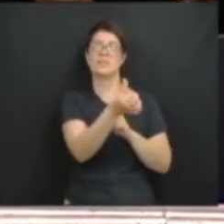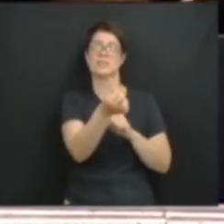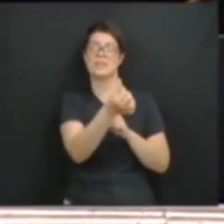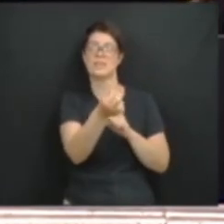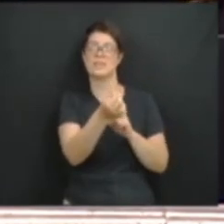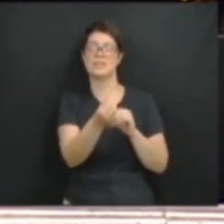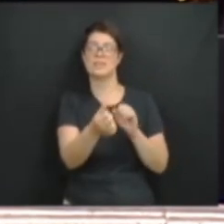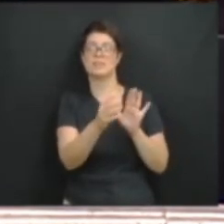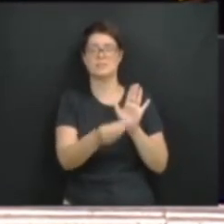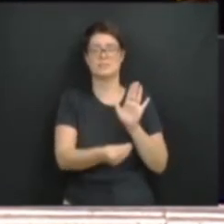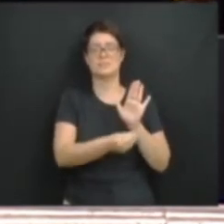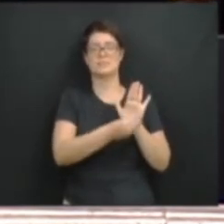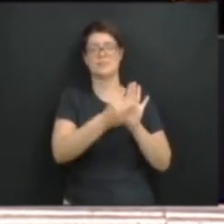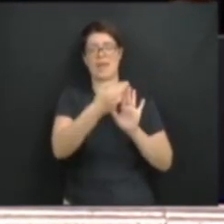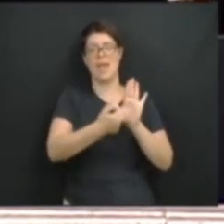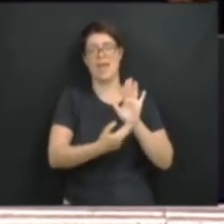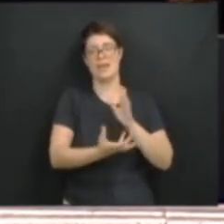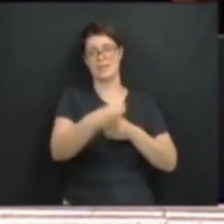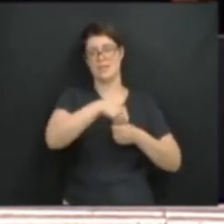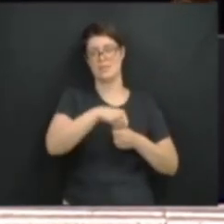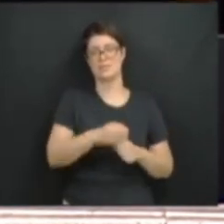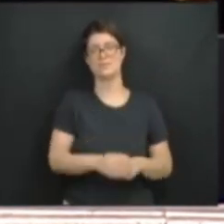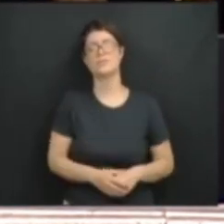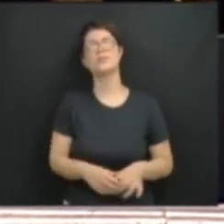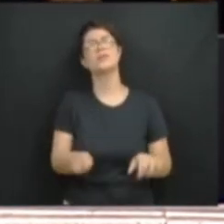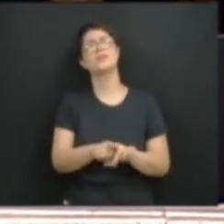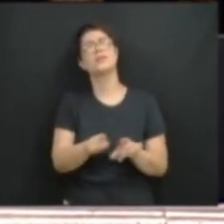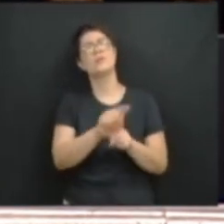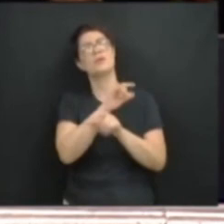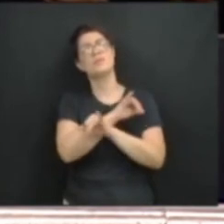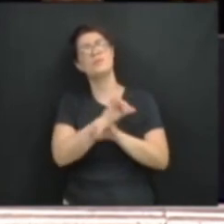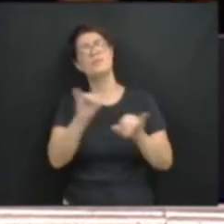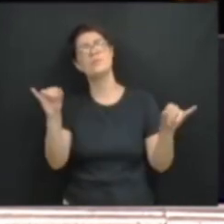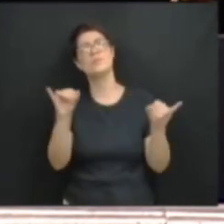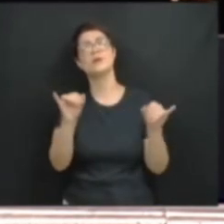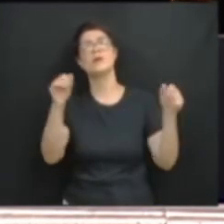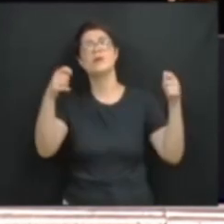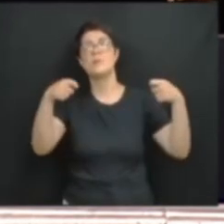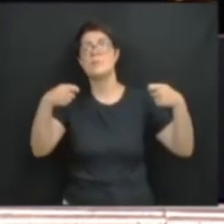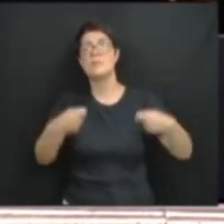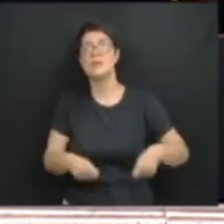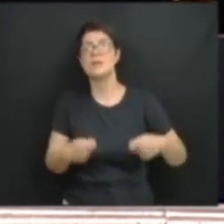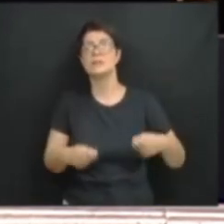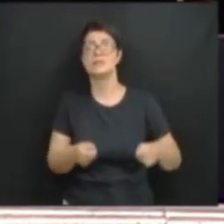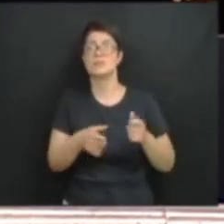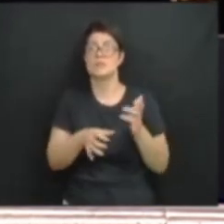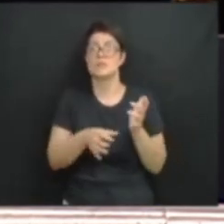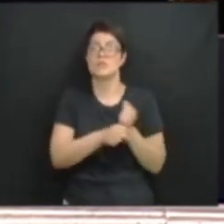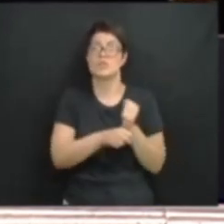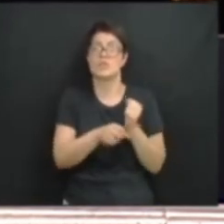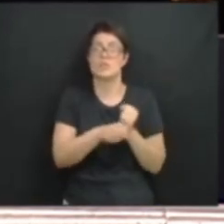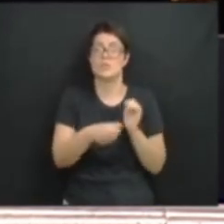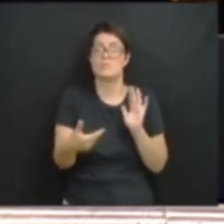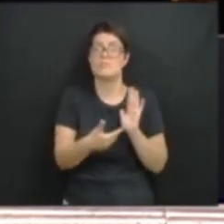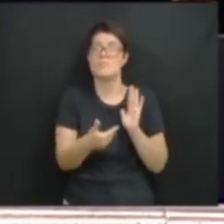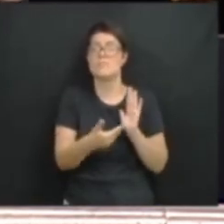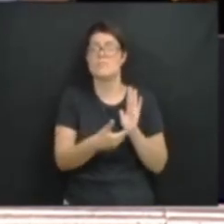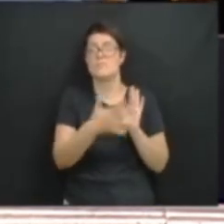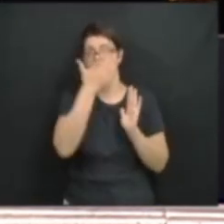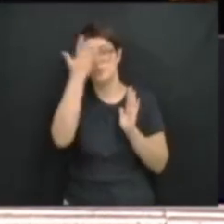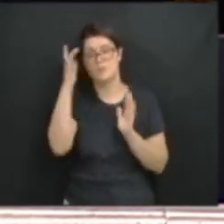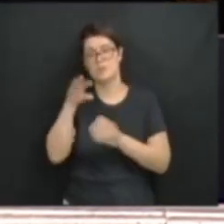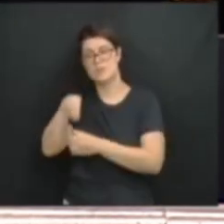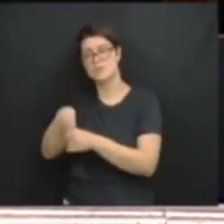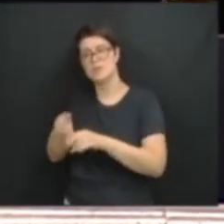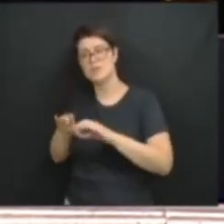e informo o quociente necessário a formação da comissão especial